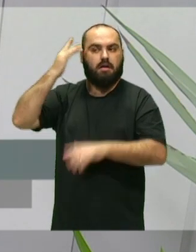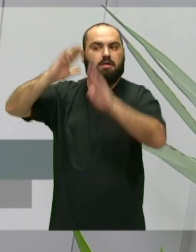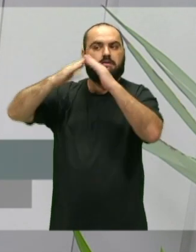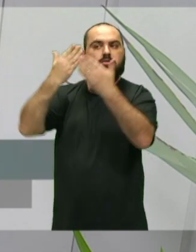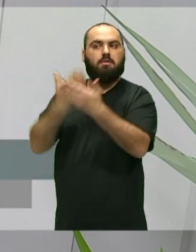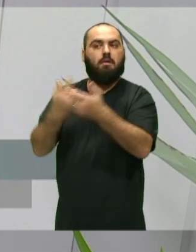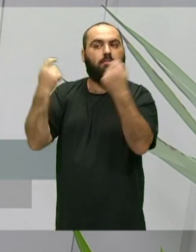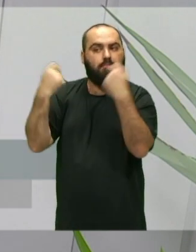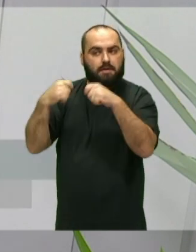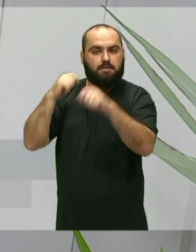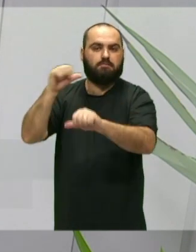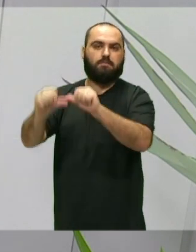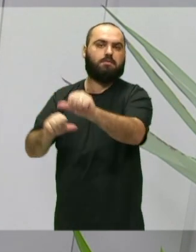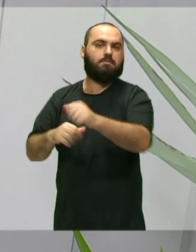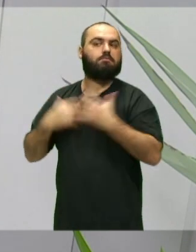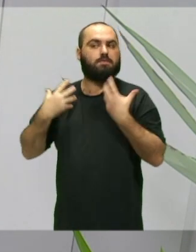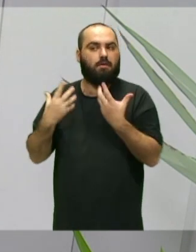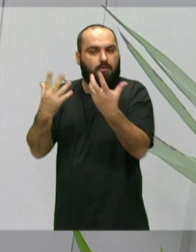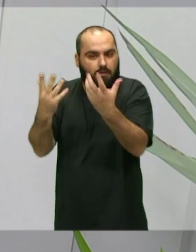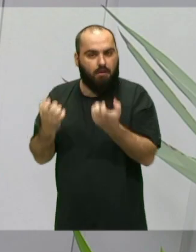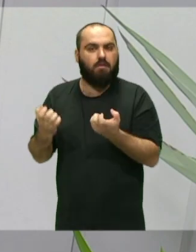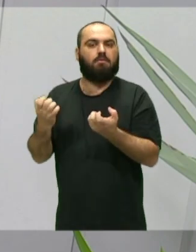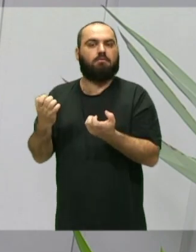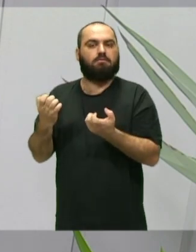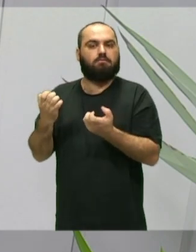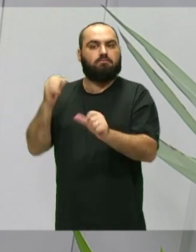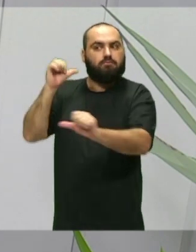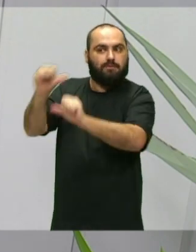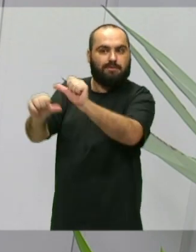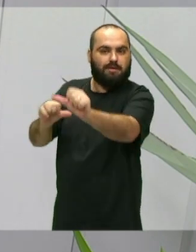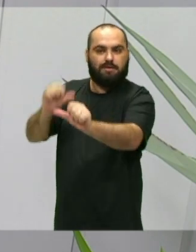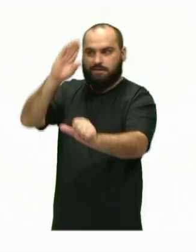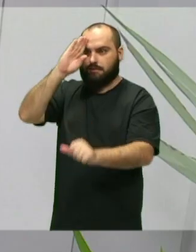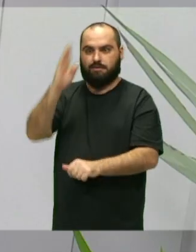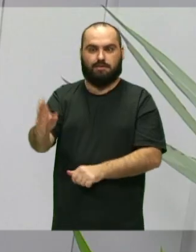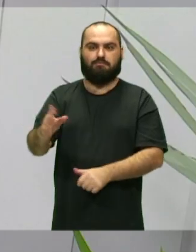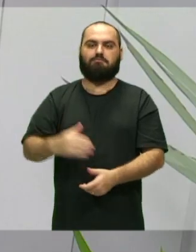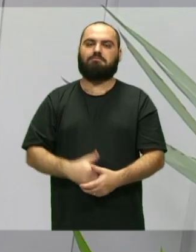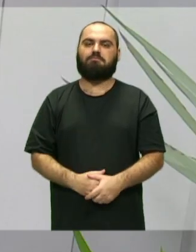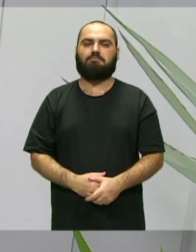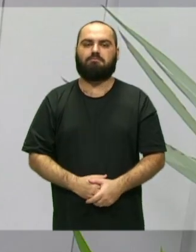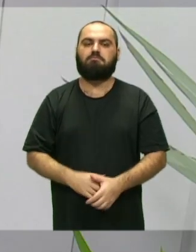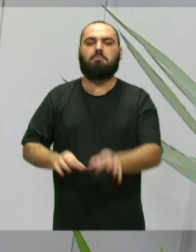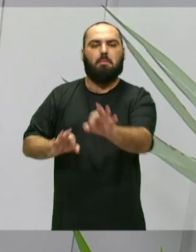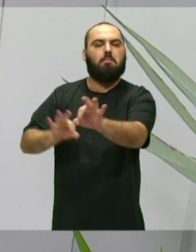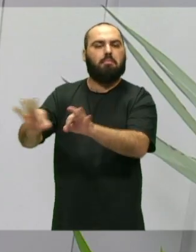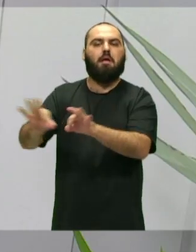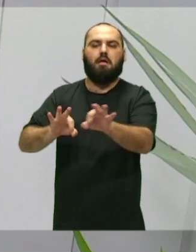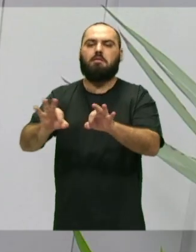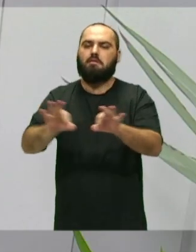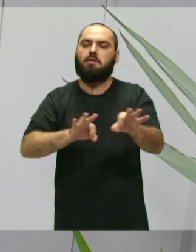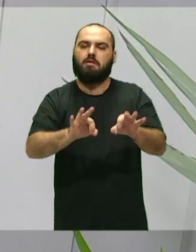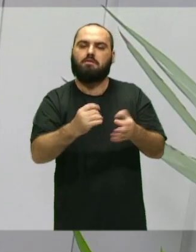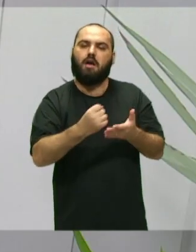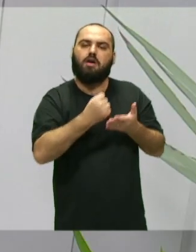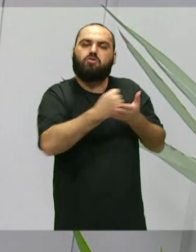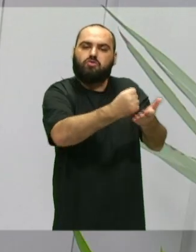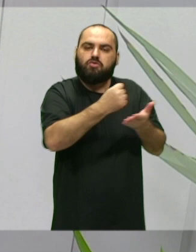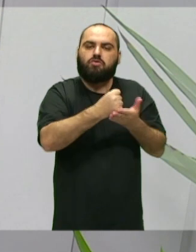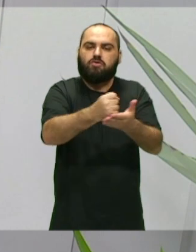algumas mudanças e eu quero poder trazer essas mudanças diretamente muito ajudar